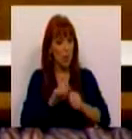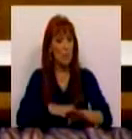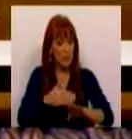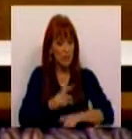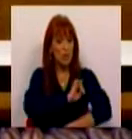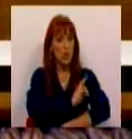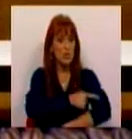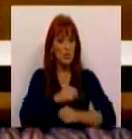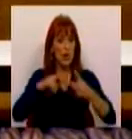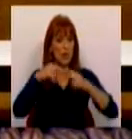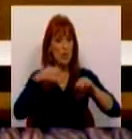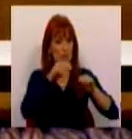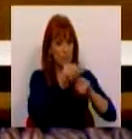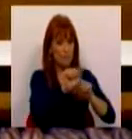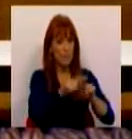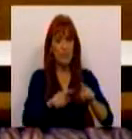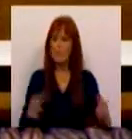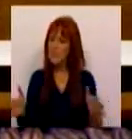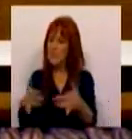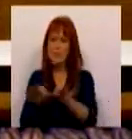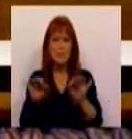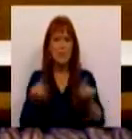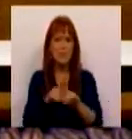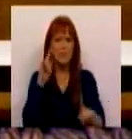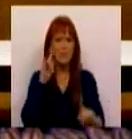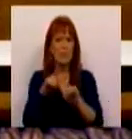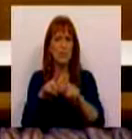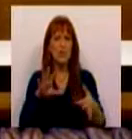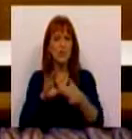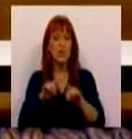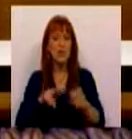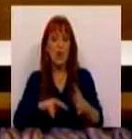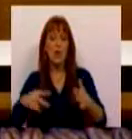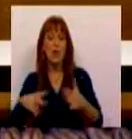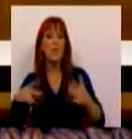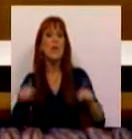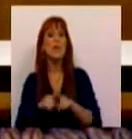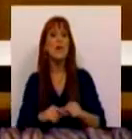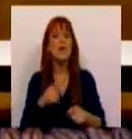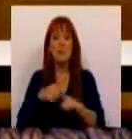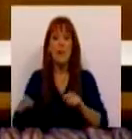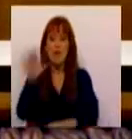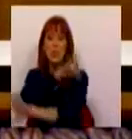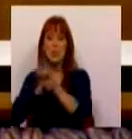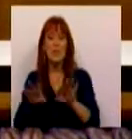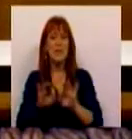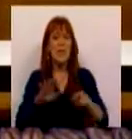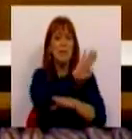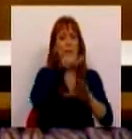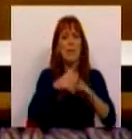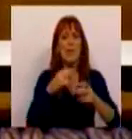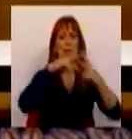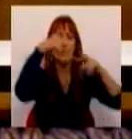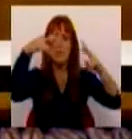das competências das autarquias locais, convergindo com a meta estabelecida no Programa de Reformas para a média europeia em termos de participação